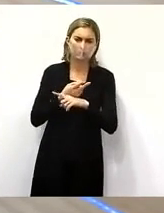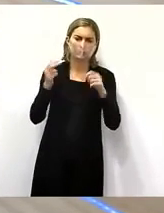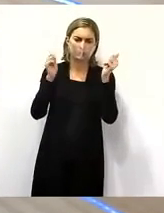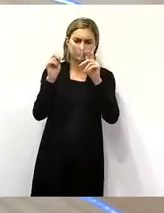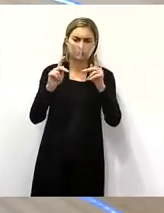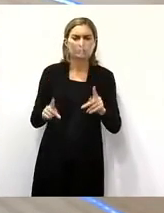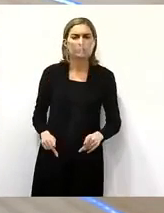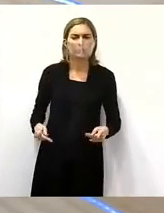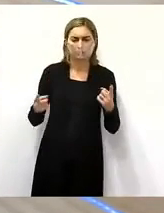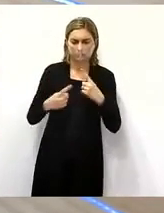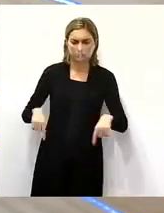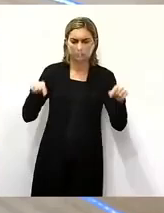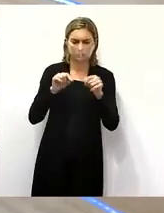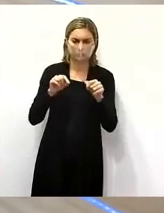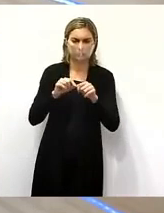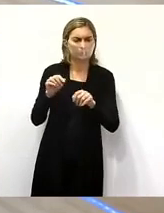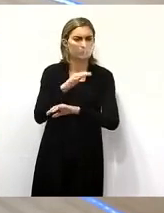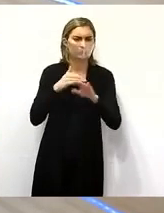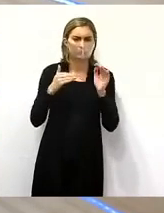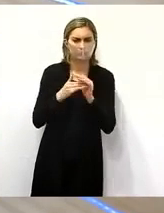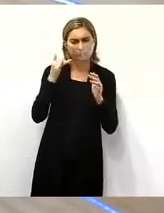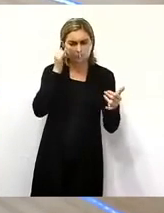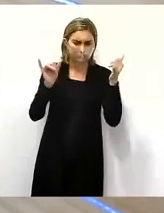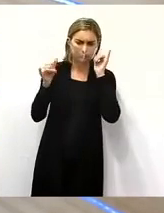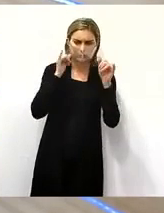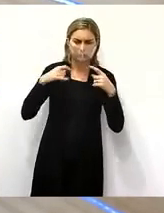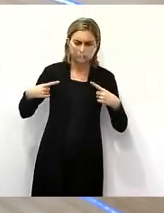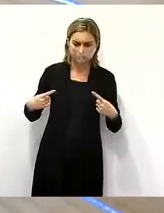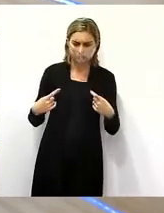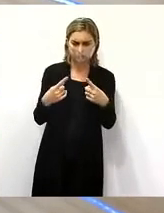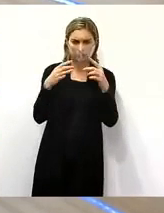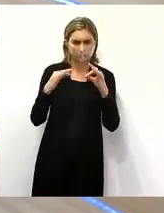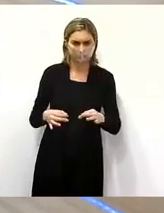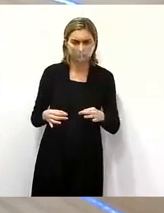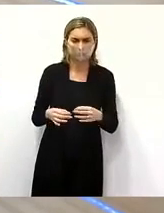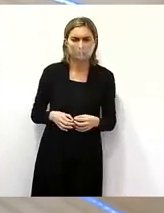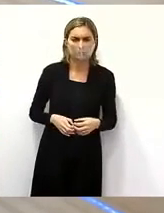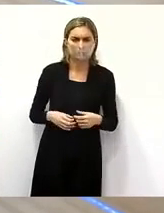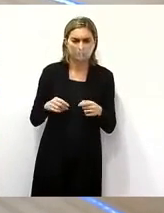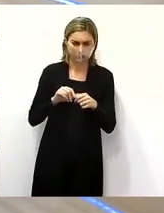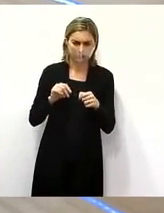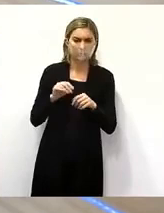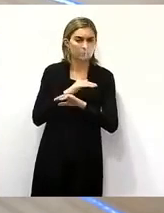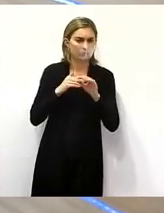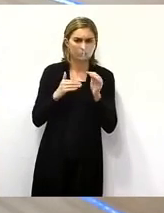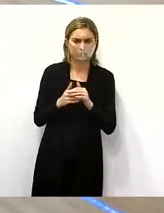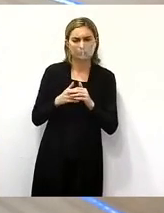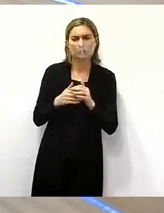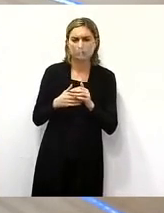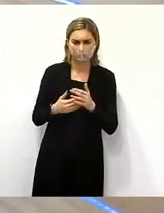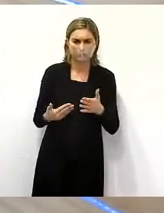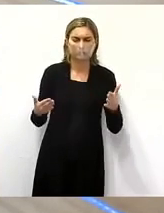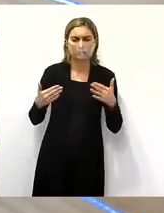paz. Então, nós vamos fazer de tudo para evitar a guerra, tá certo? Vamos fazer de tudo, né,